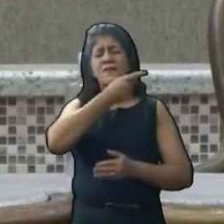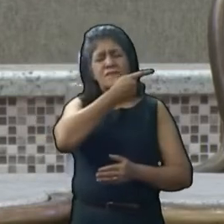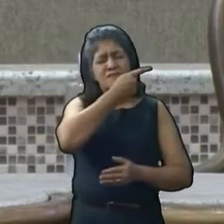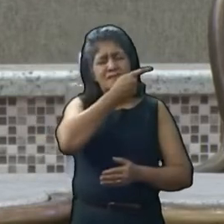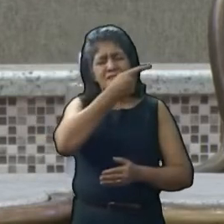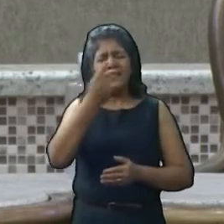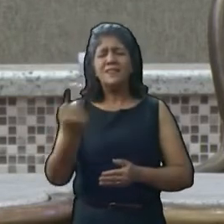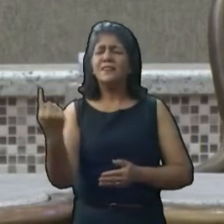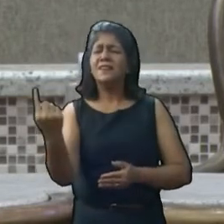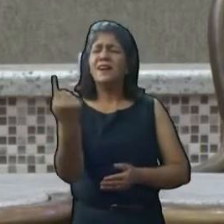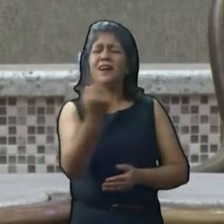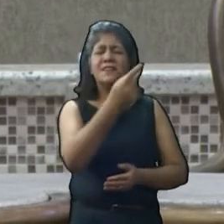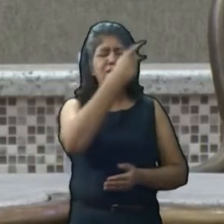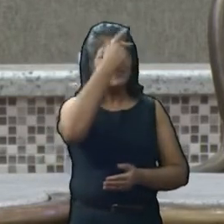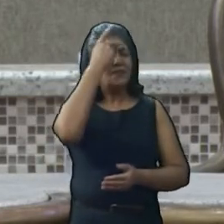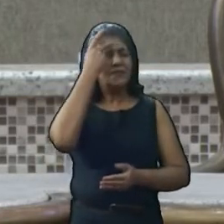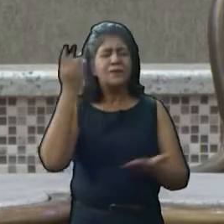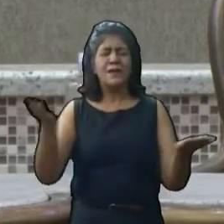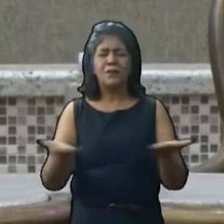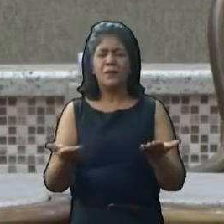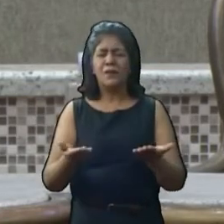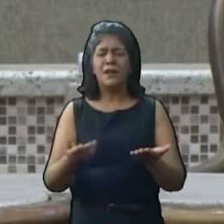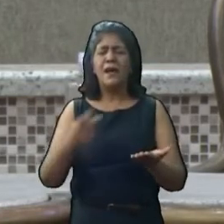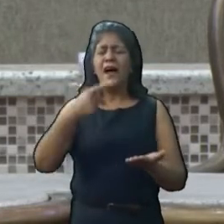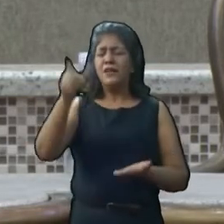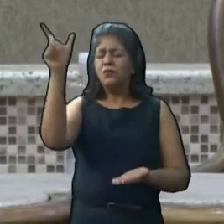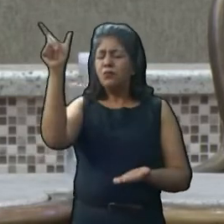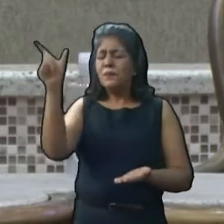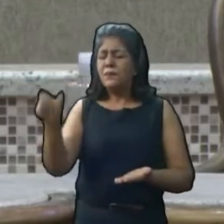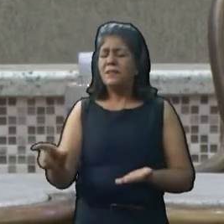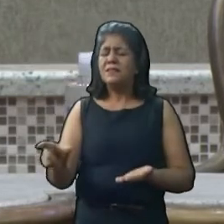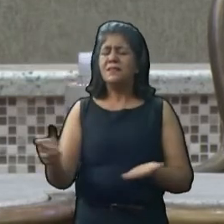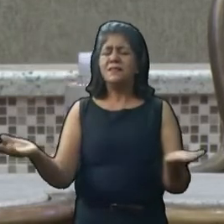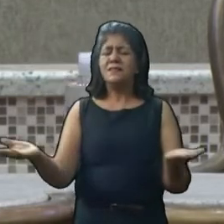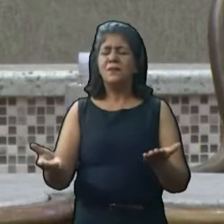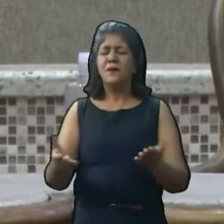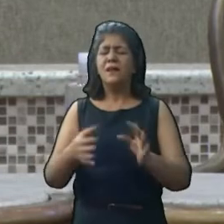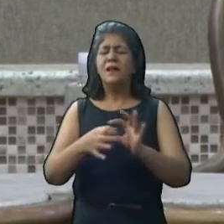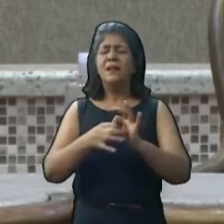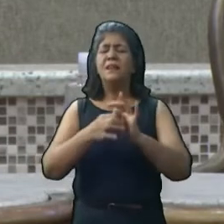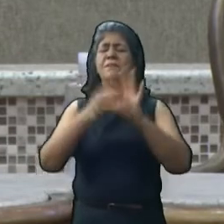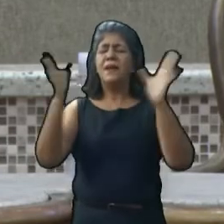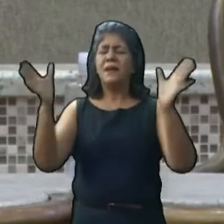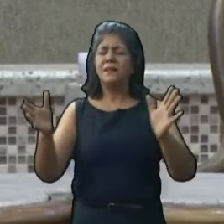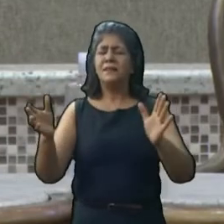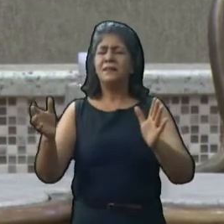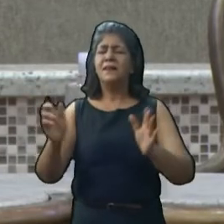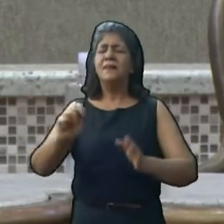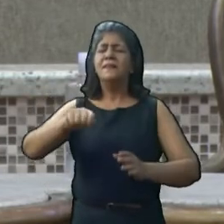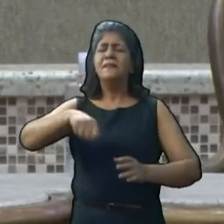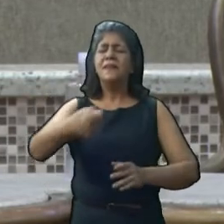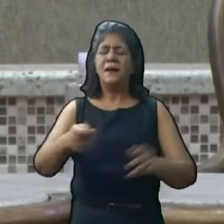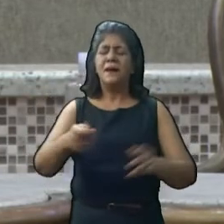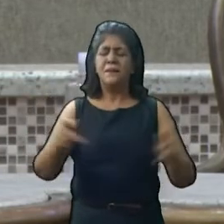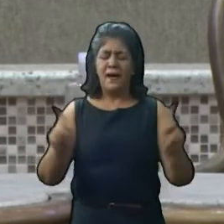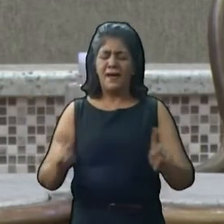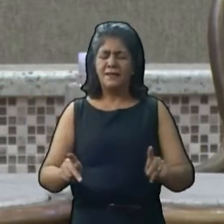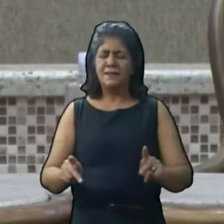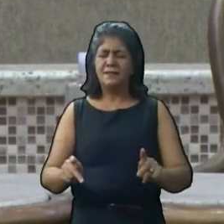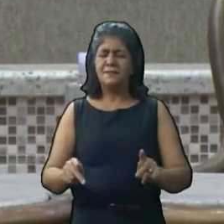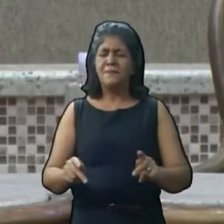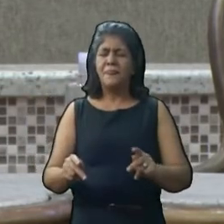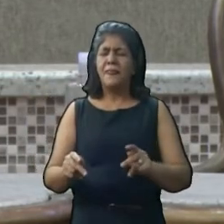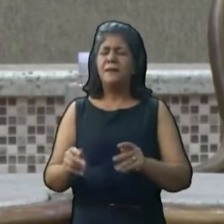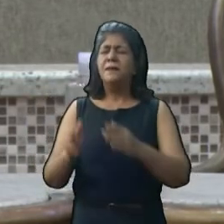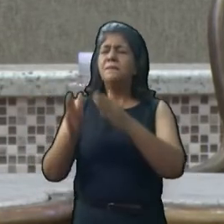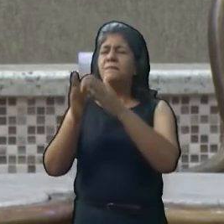a tua presença traz libertação visita essa pessoa com a tua presença o espírito santo fica com nosso